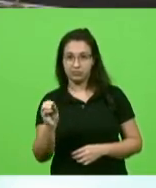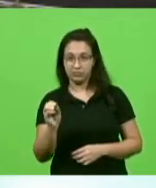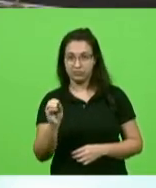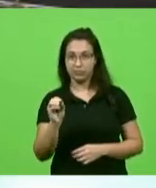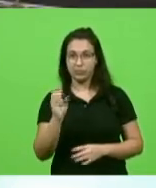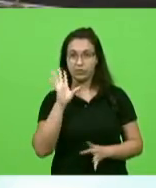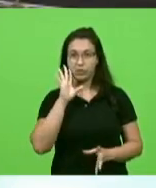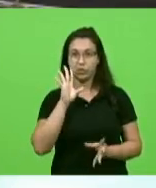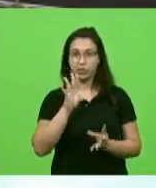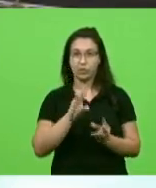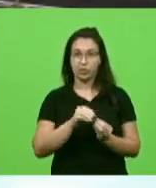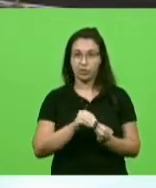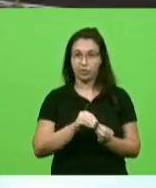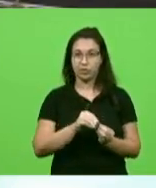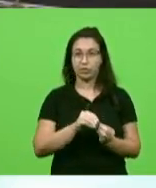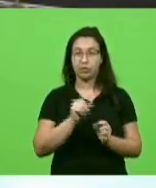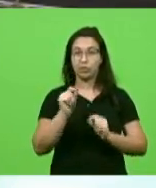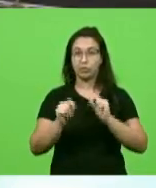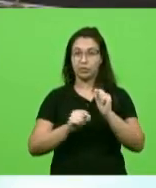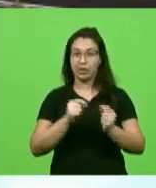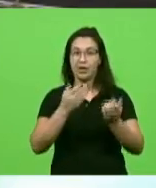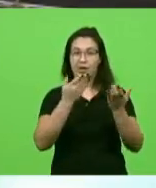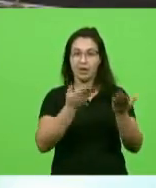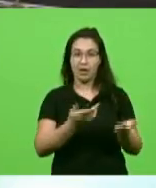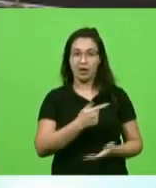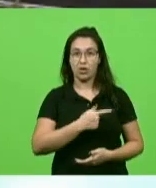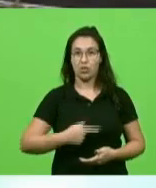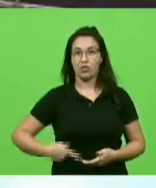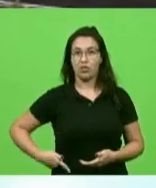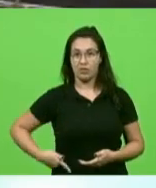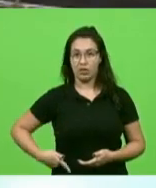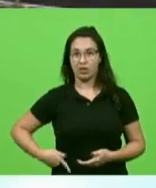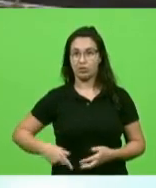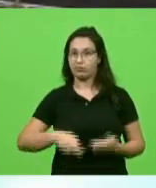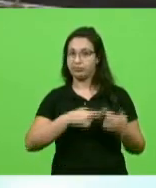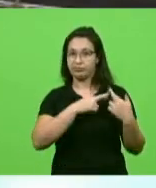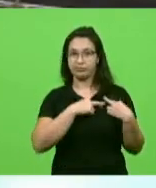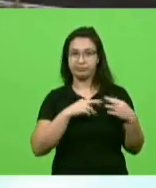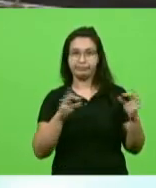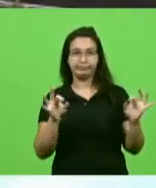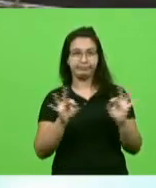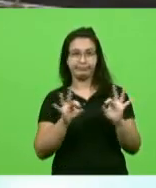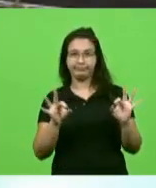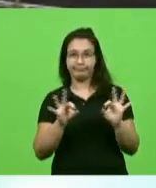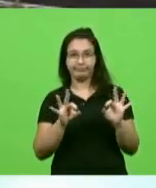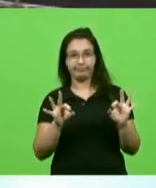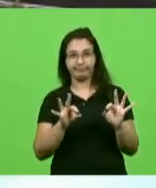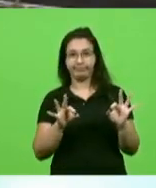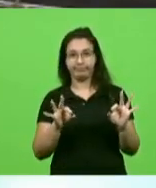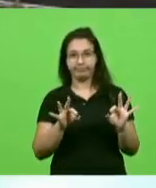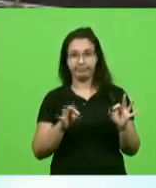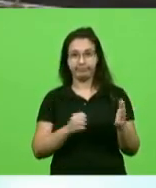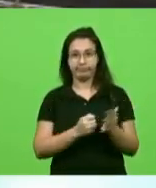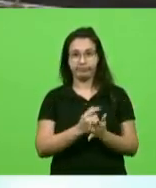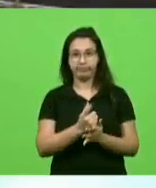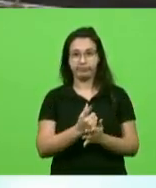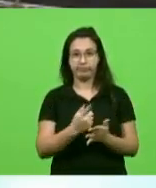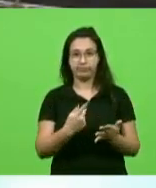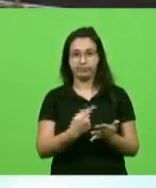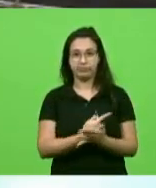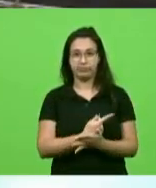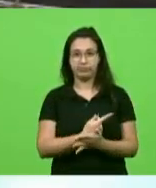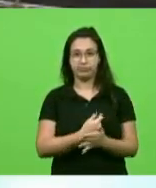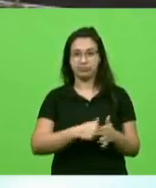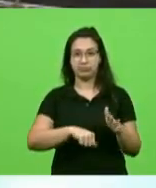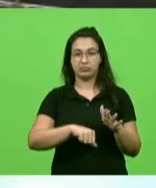pela não responsabilização do governador do estado pela compra e legal amplamente divulgado na imprensa e